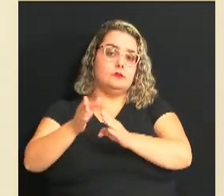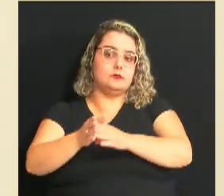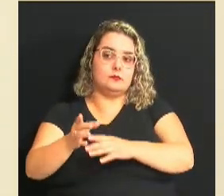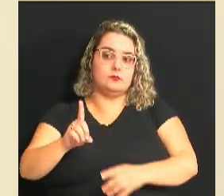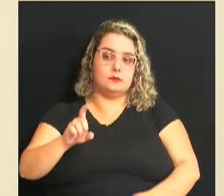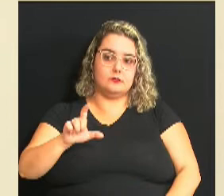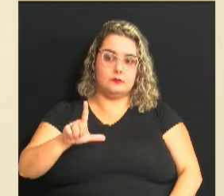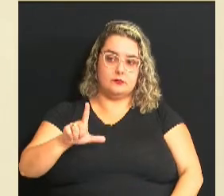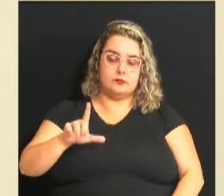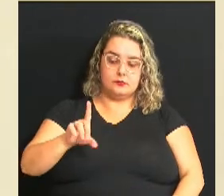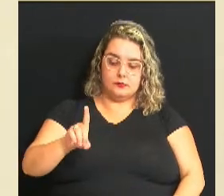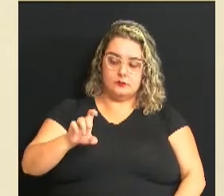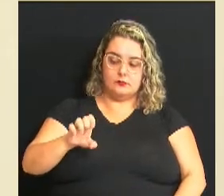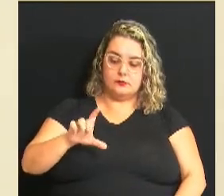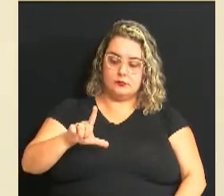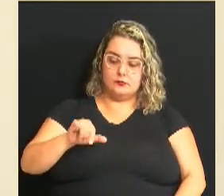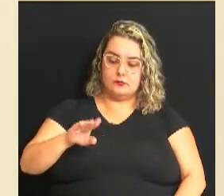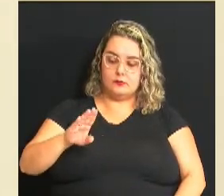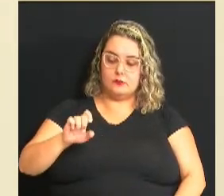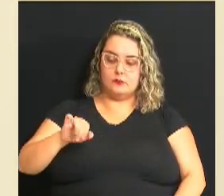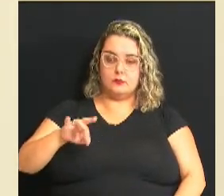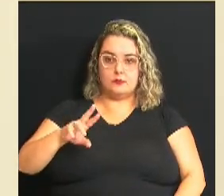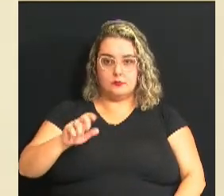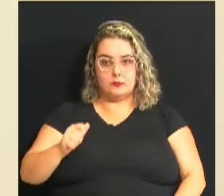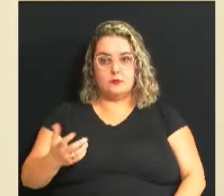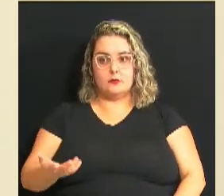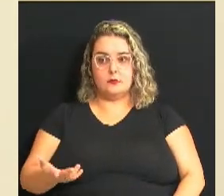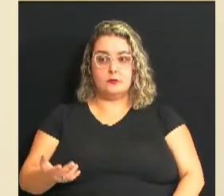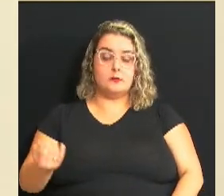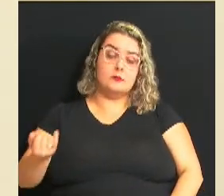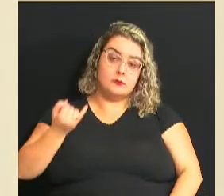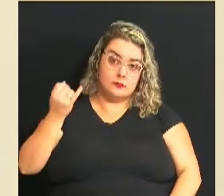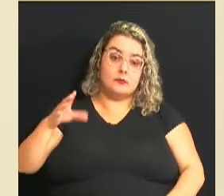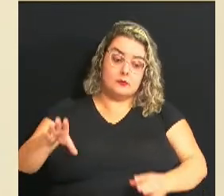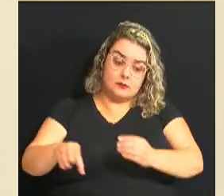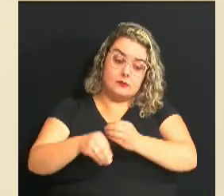Plano Municipal de Cultura, é importante que venha agregar, né?